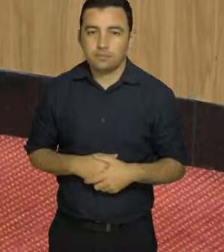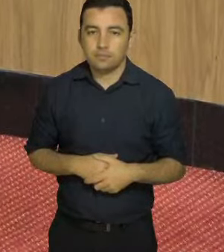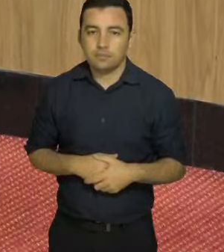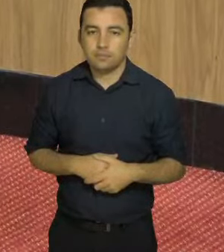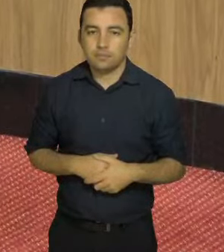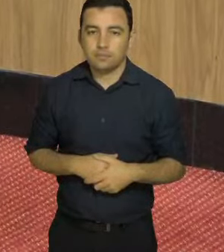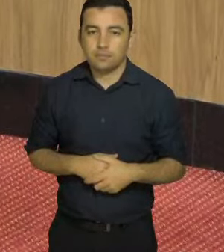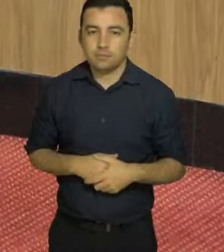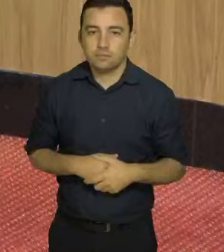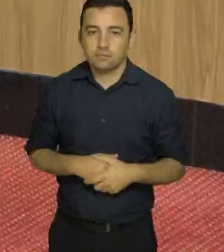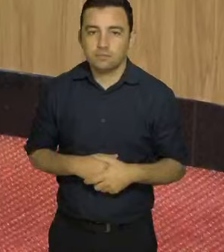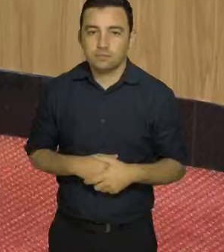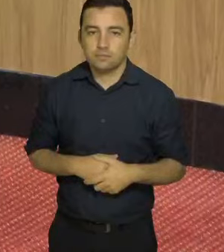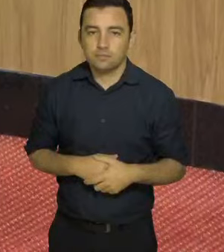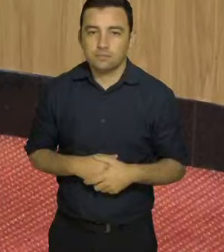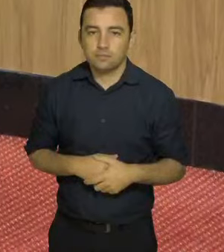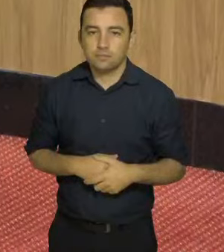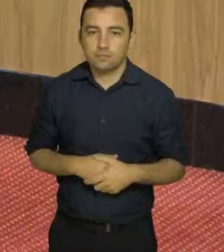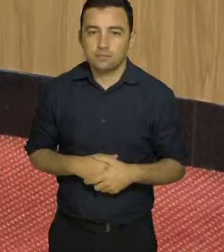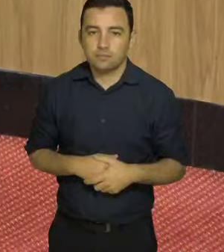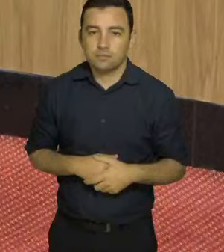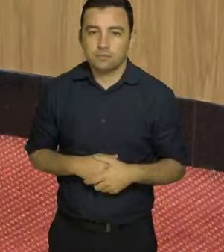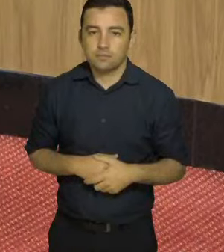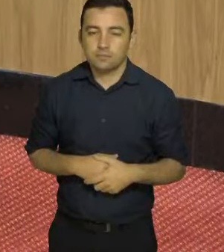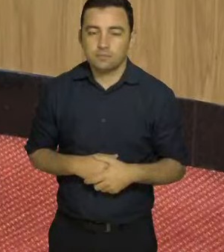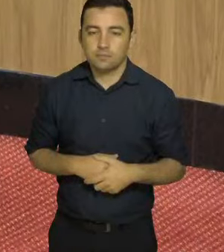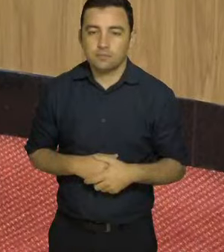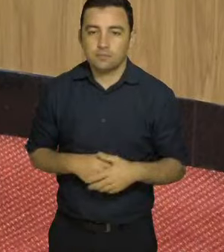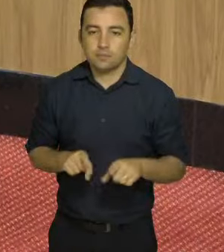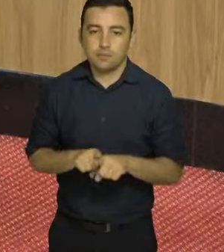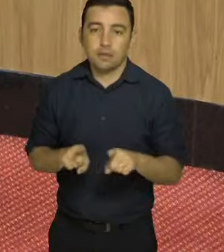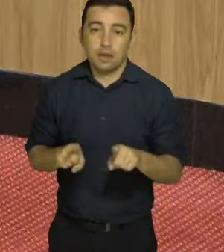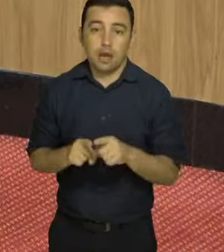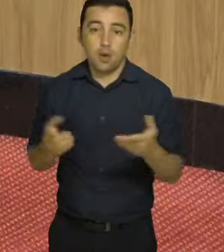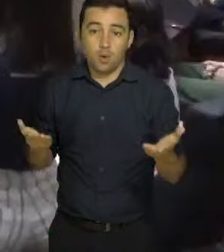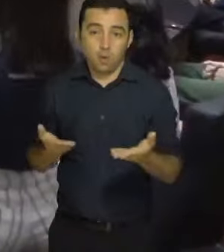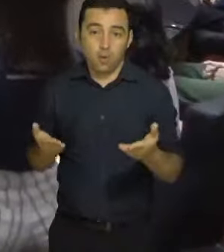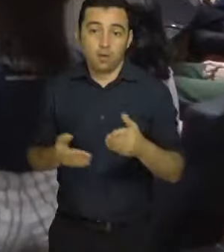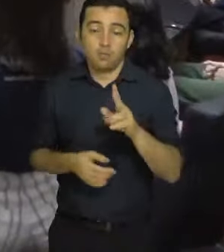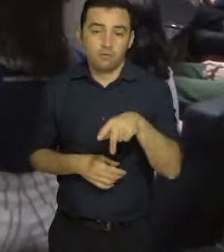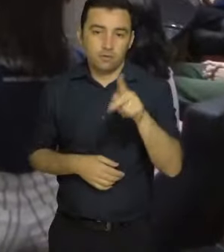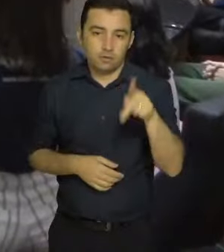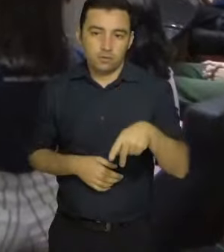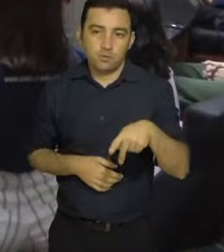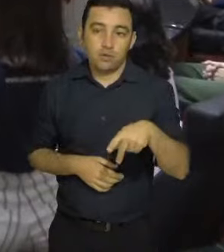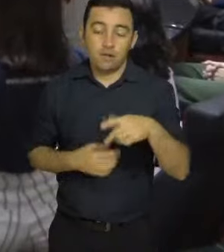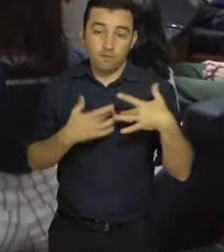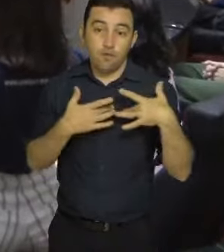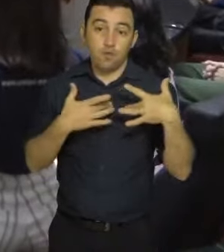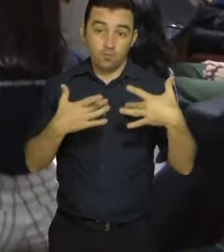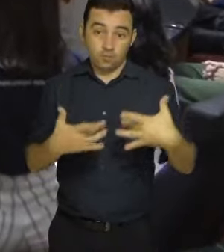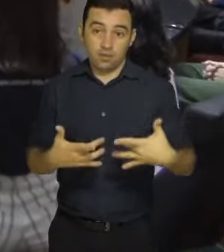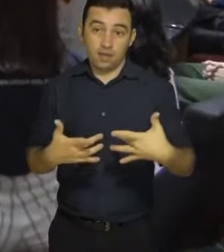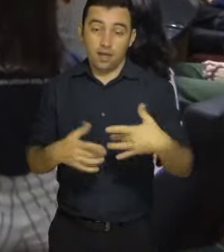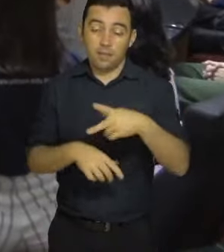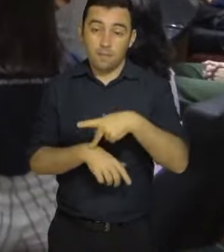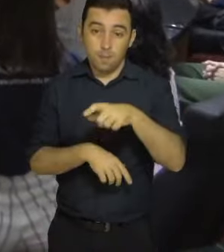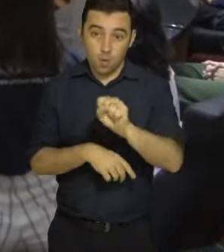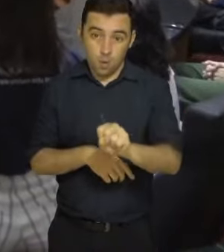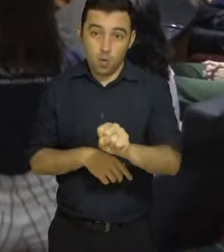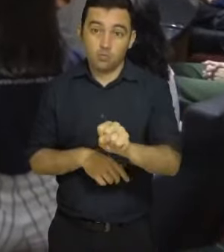Convidamos para receber a homenagem a professora titular aposentada da UFSC, professora voluntária do Programa de